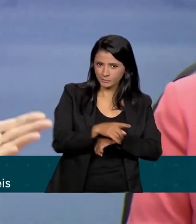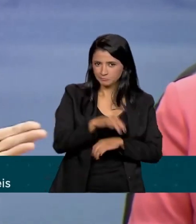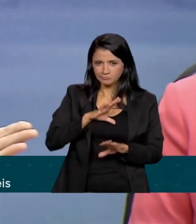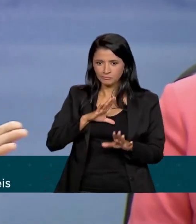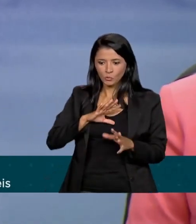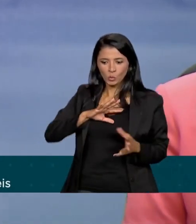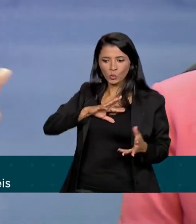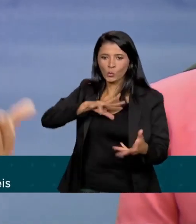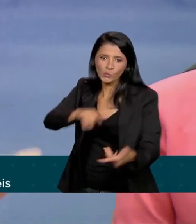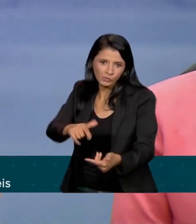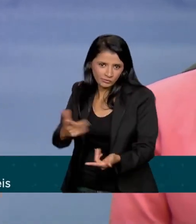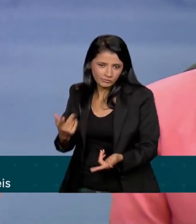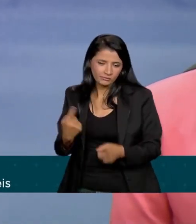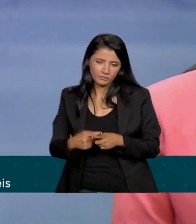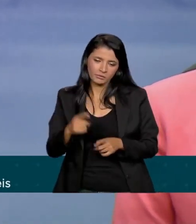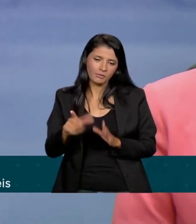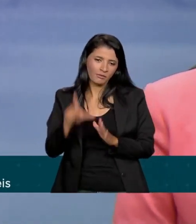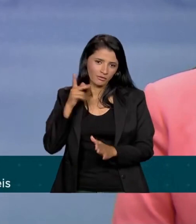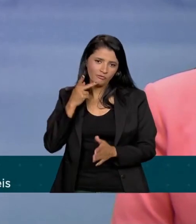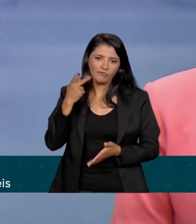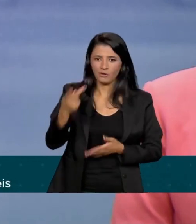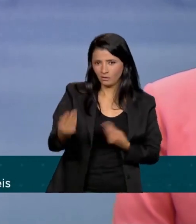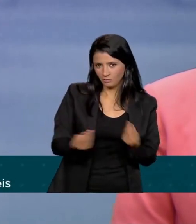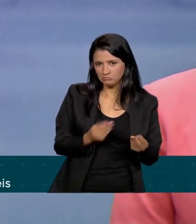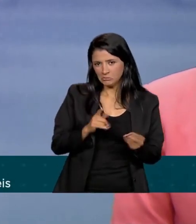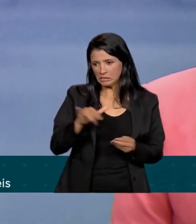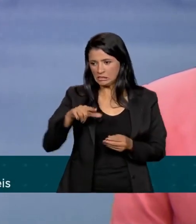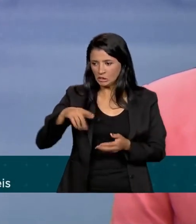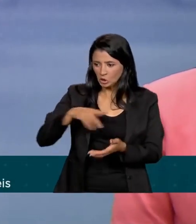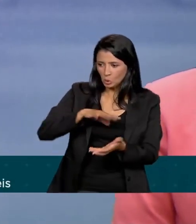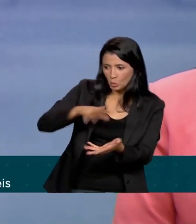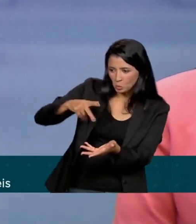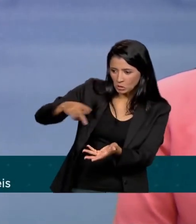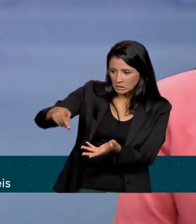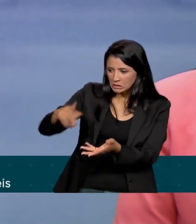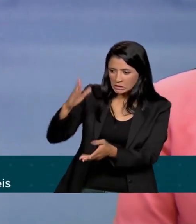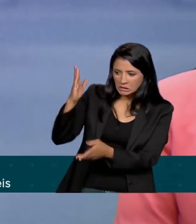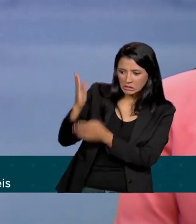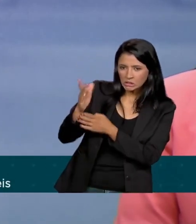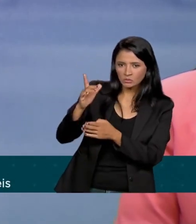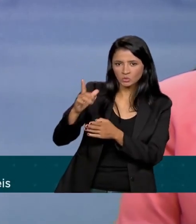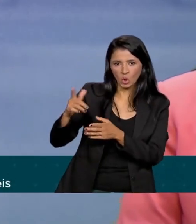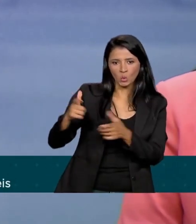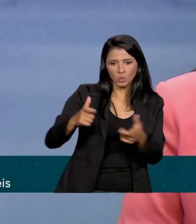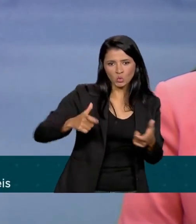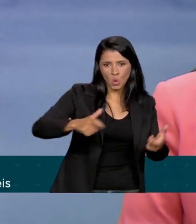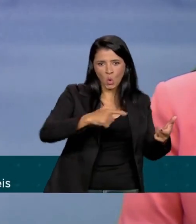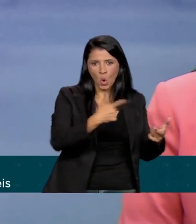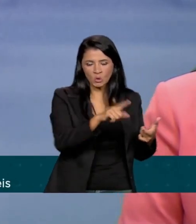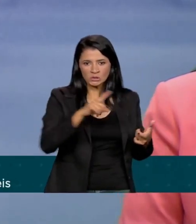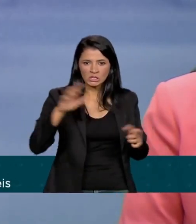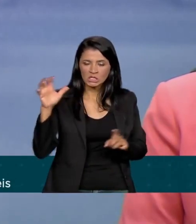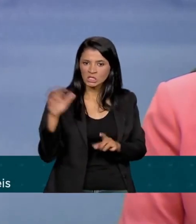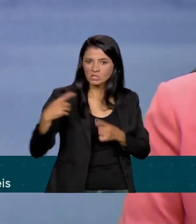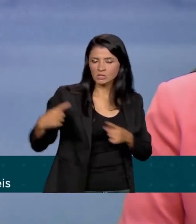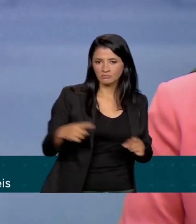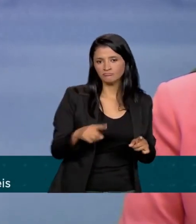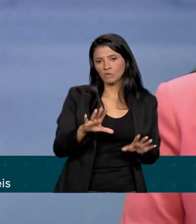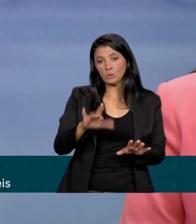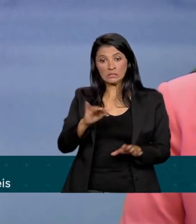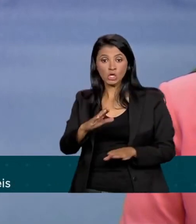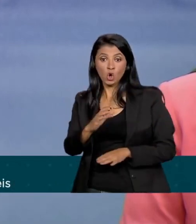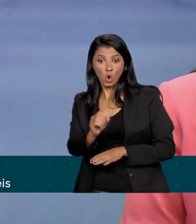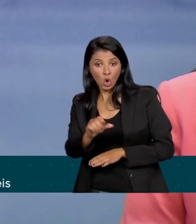no mundo, na verdade. Porque, como eu disse, se tiver em algum lugar, todos os lugares estão ameaçados. Então, se você tiver cólera